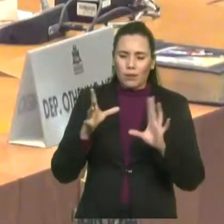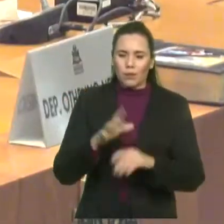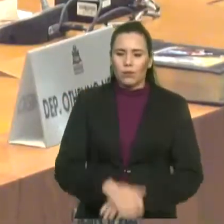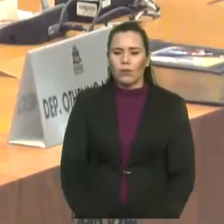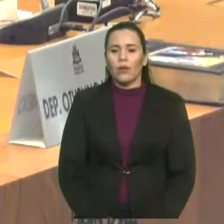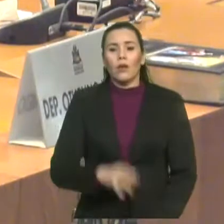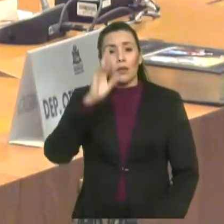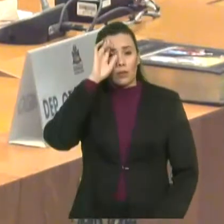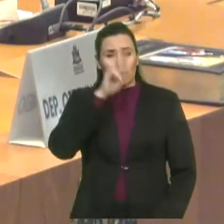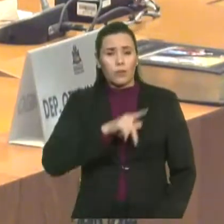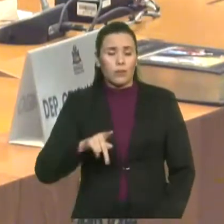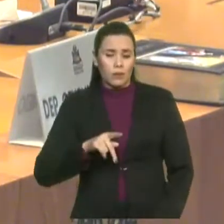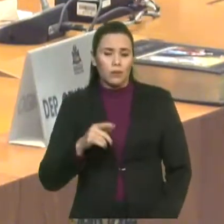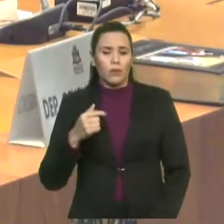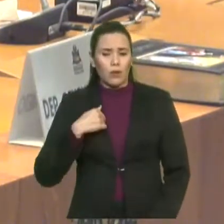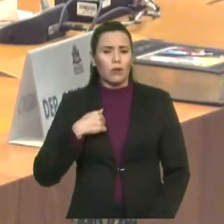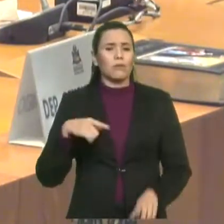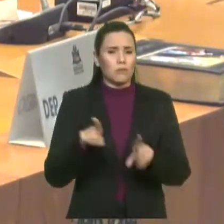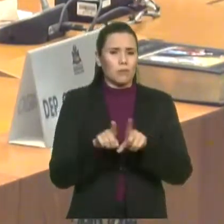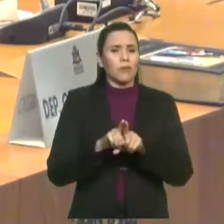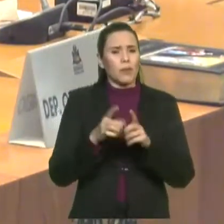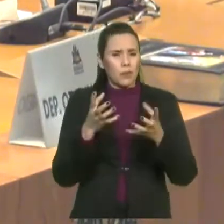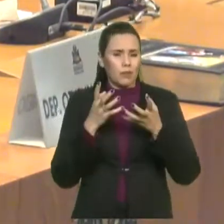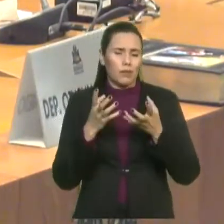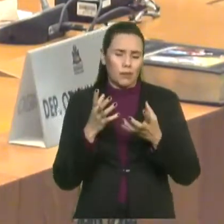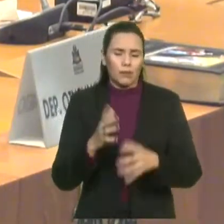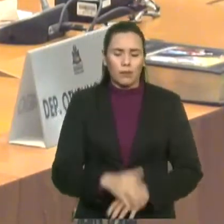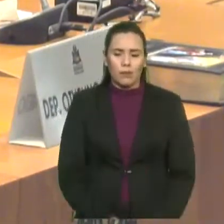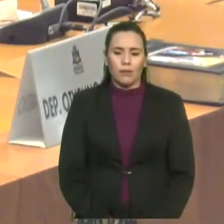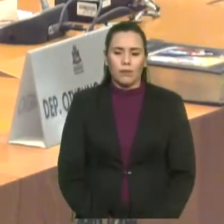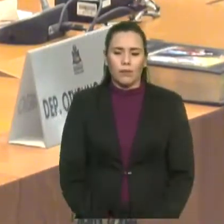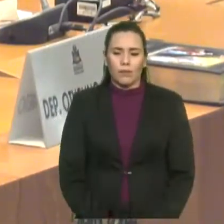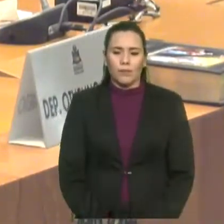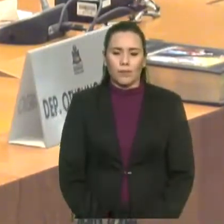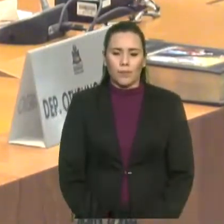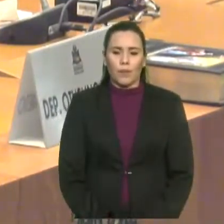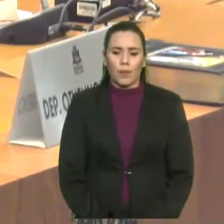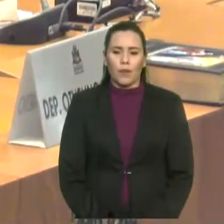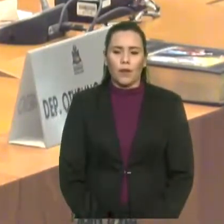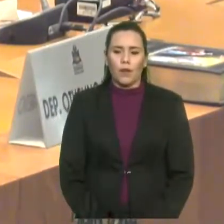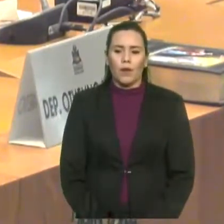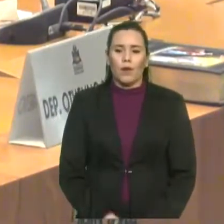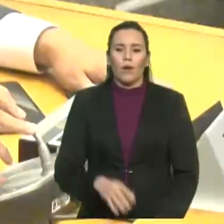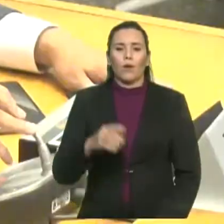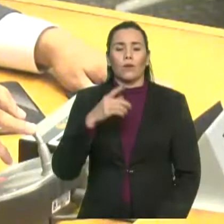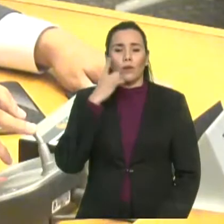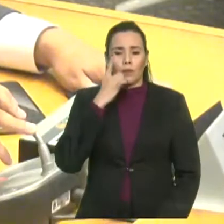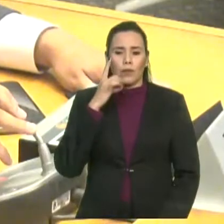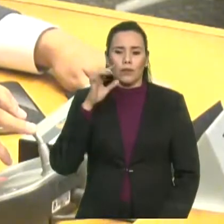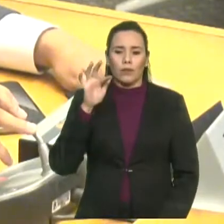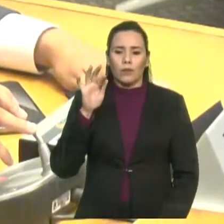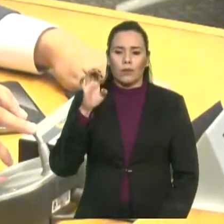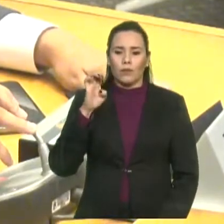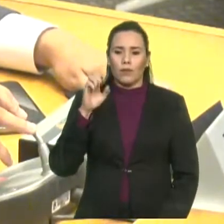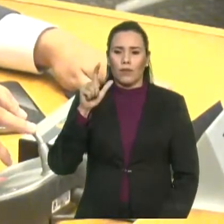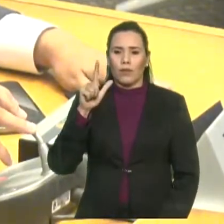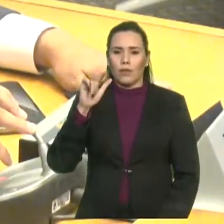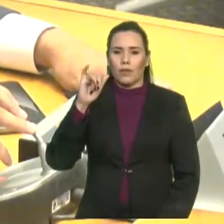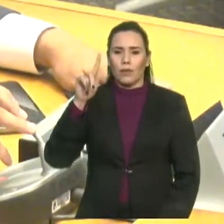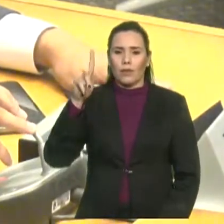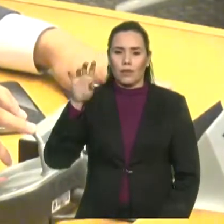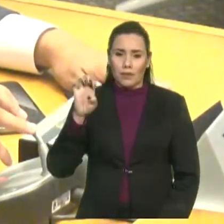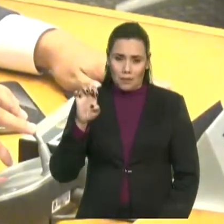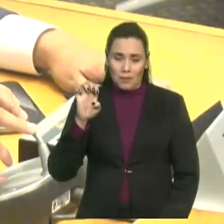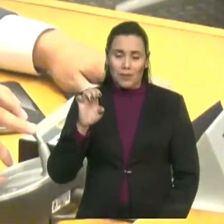exceções. Presidente é presidente, né? É verdade. Mas o deputado Felipe se despede aqui da Assembleia numa boa cadeira, viu?